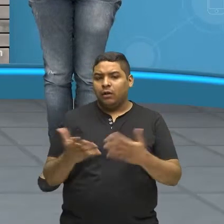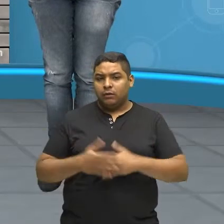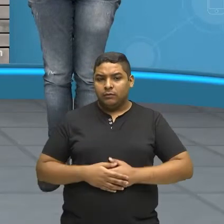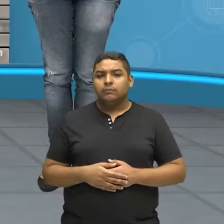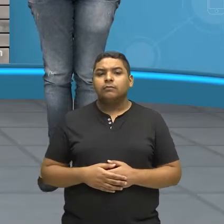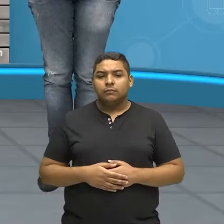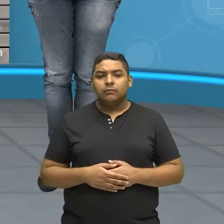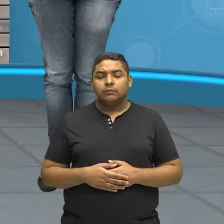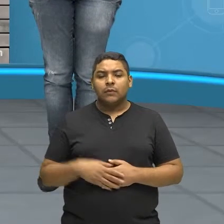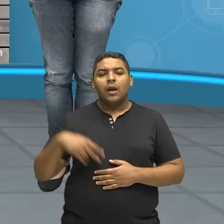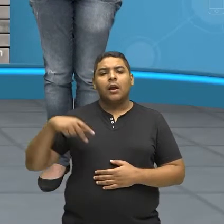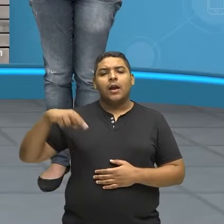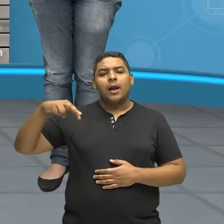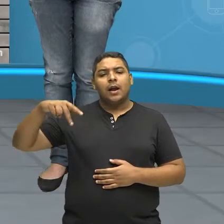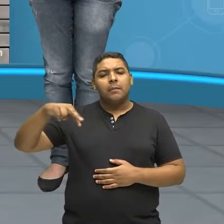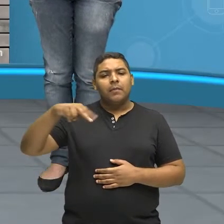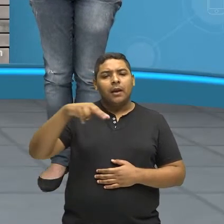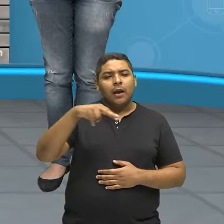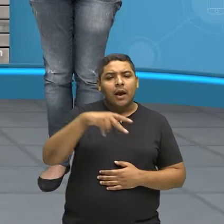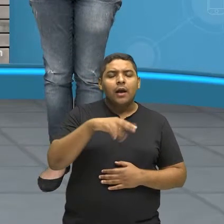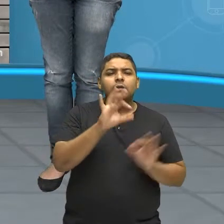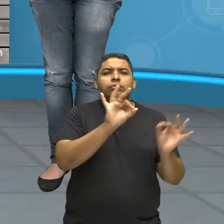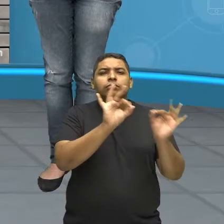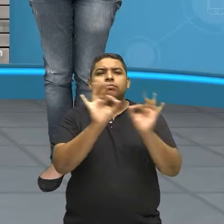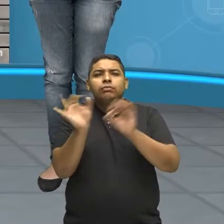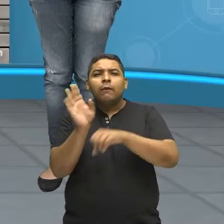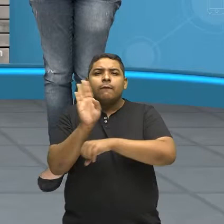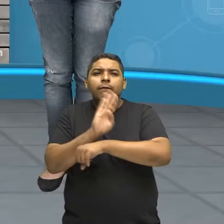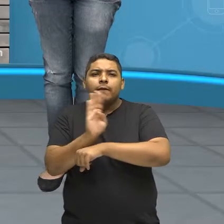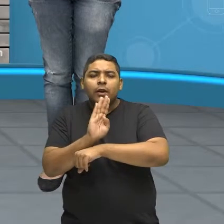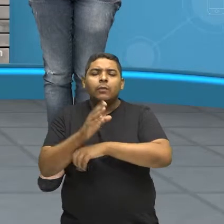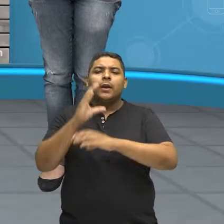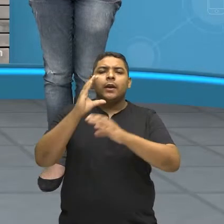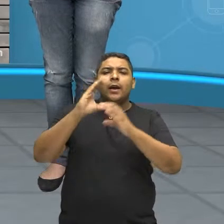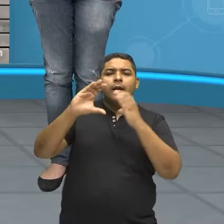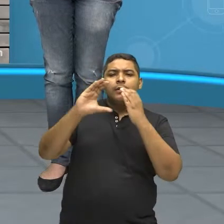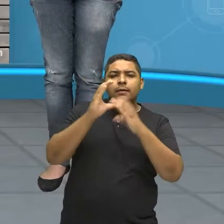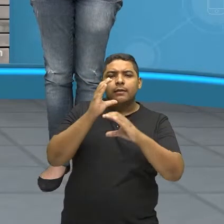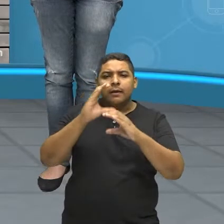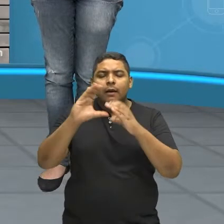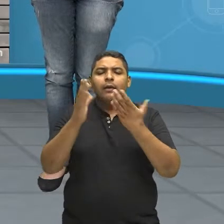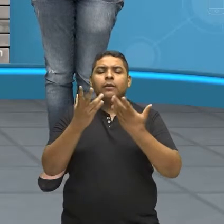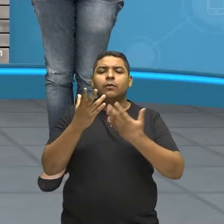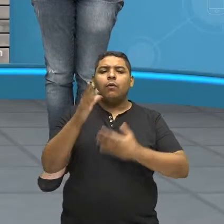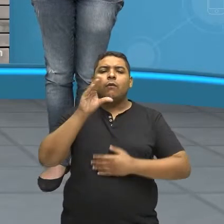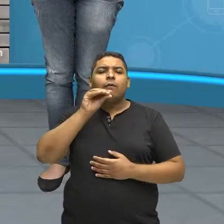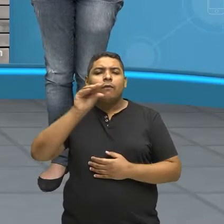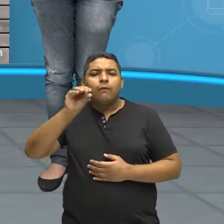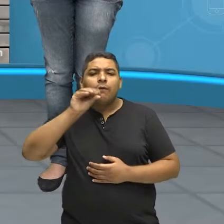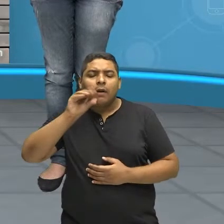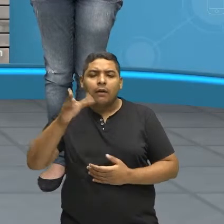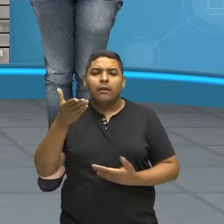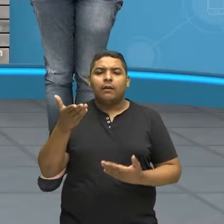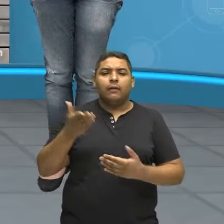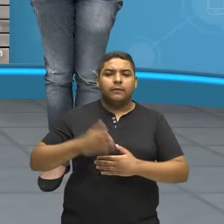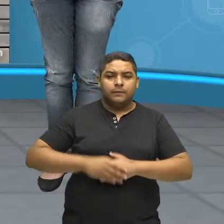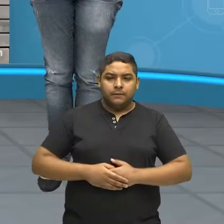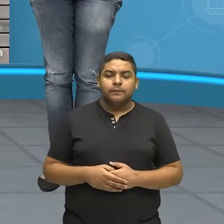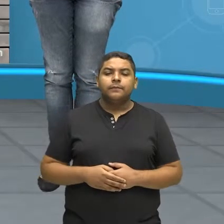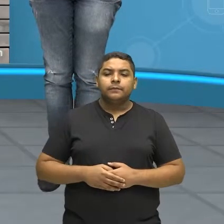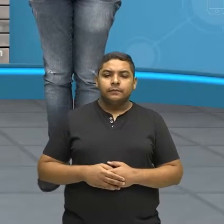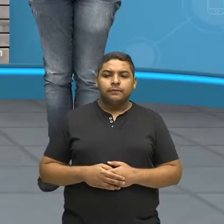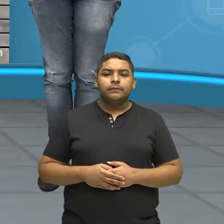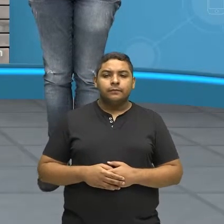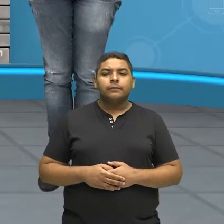atividade, caminhando, assistindo um filme, cantando, falando. Então, ao mesmo tempo que eu estou fazendo essa